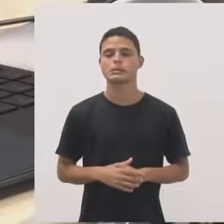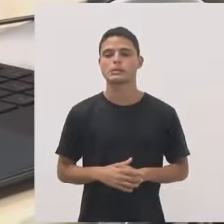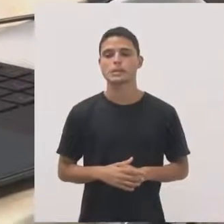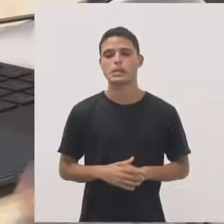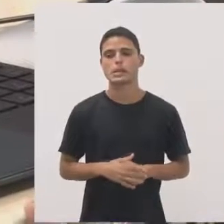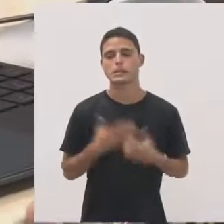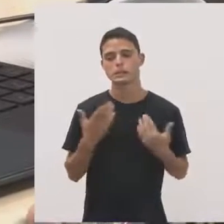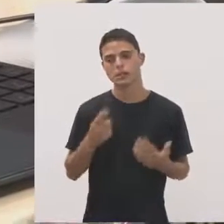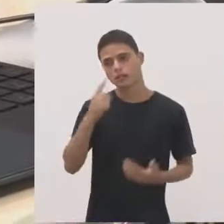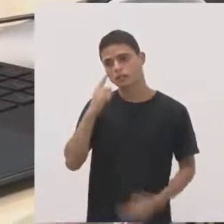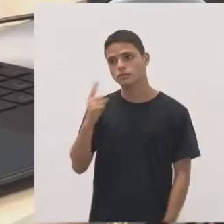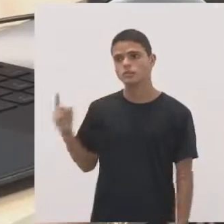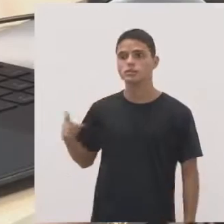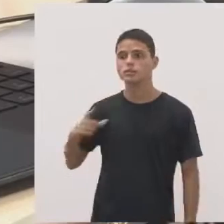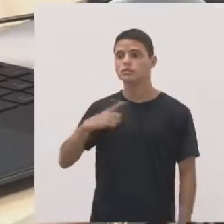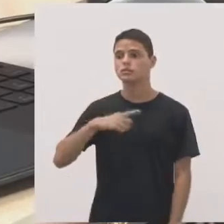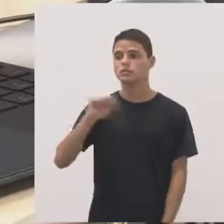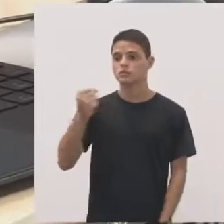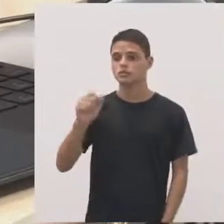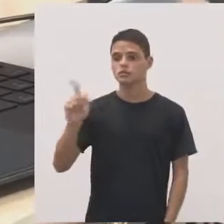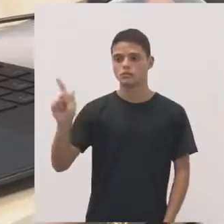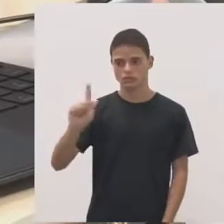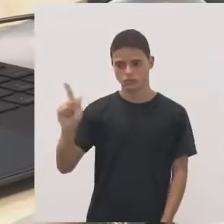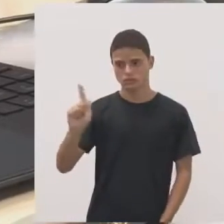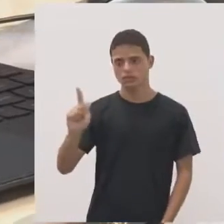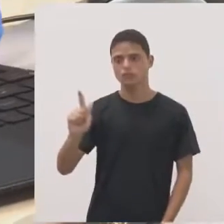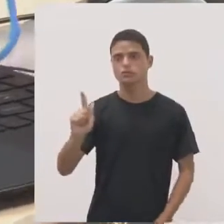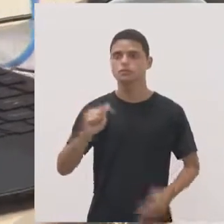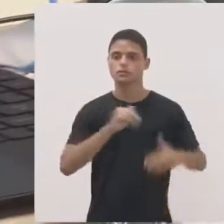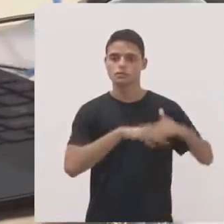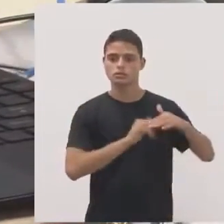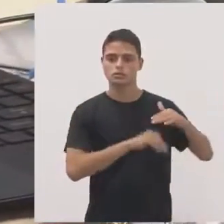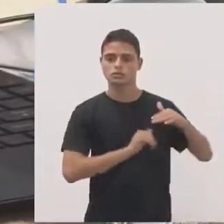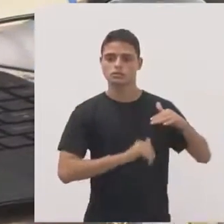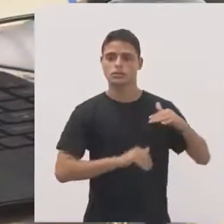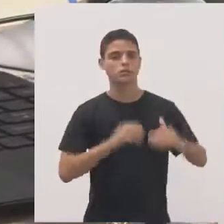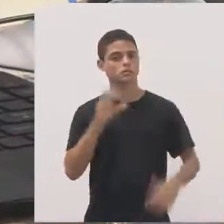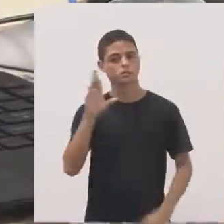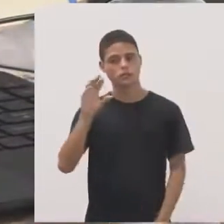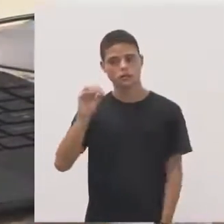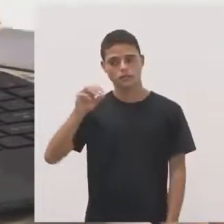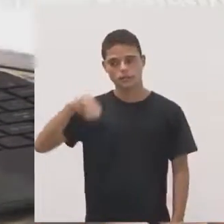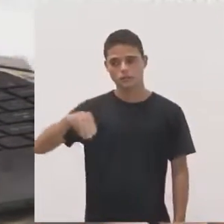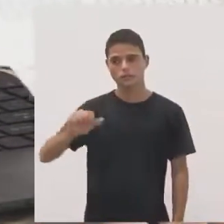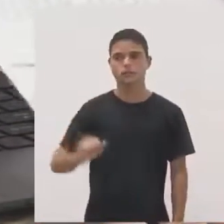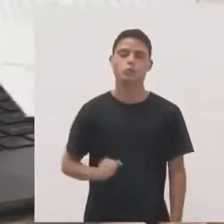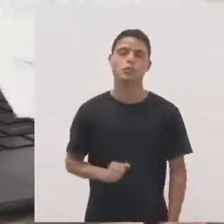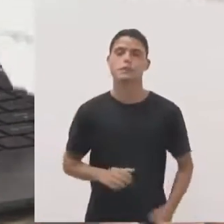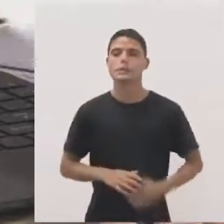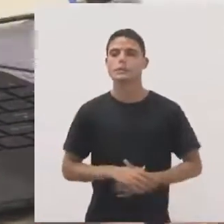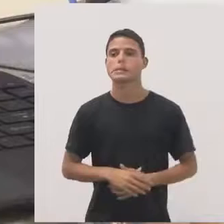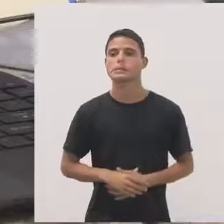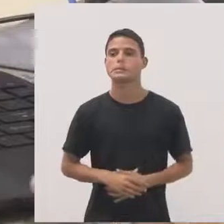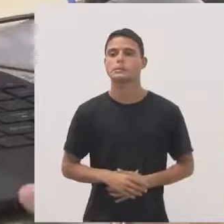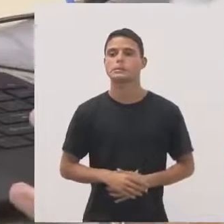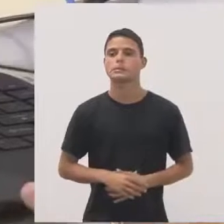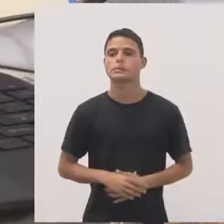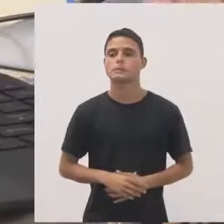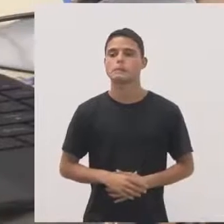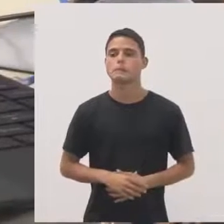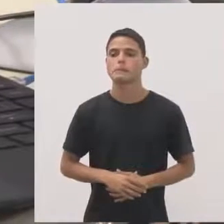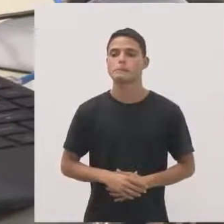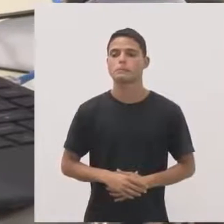Então, ele tem 8 GB de memória RAM, tá? Que era uma coisa que a gente falou da primeira formação, que ele